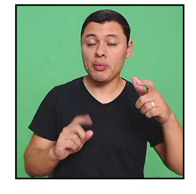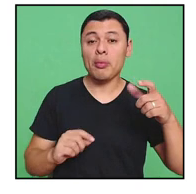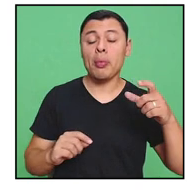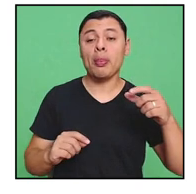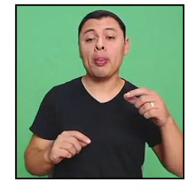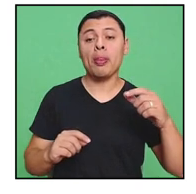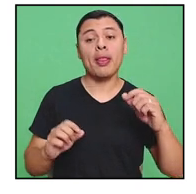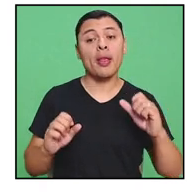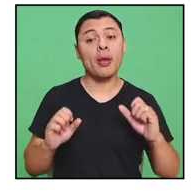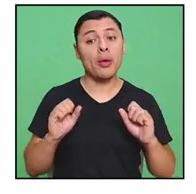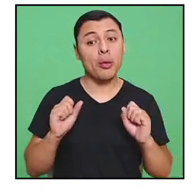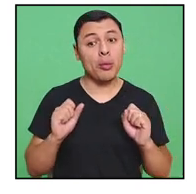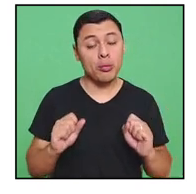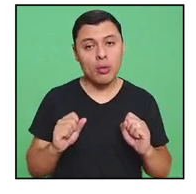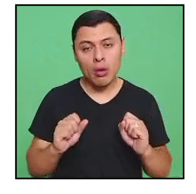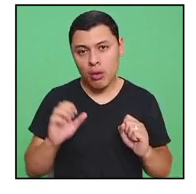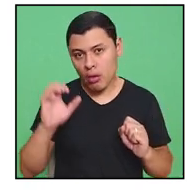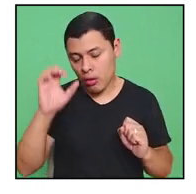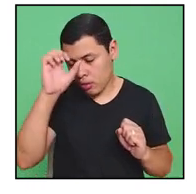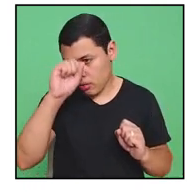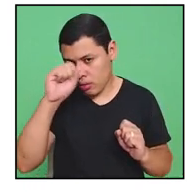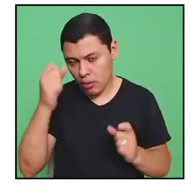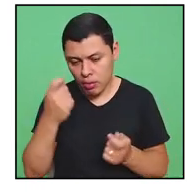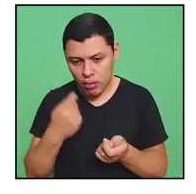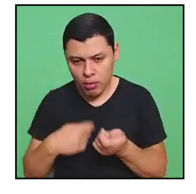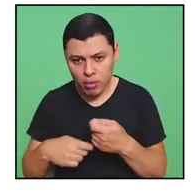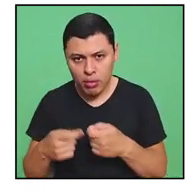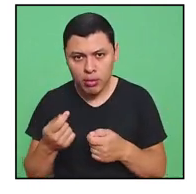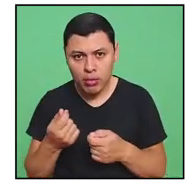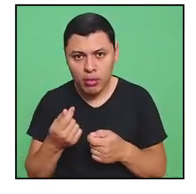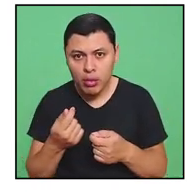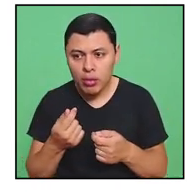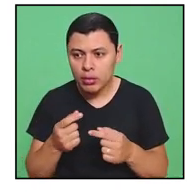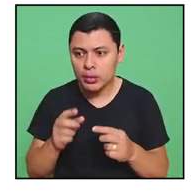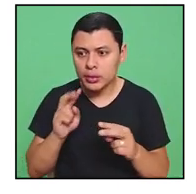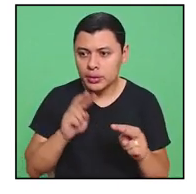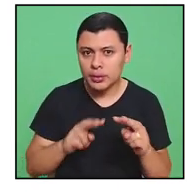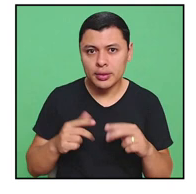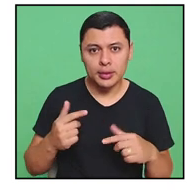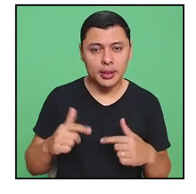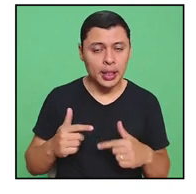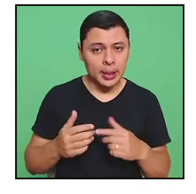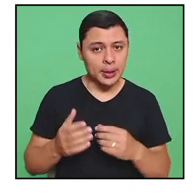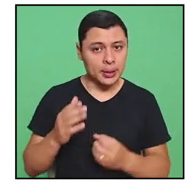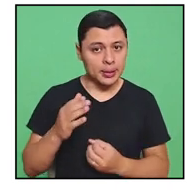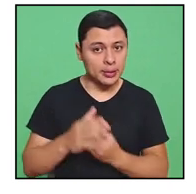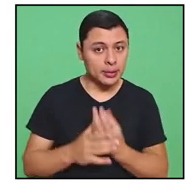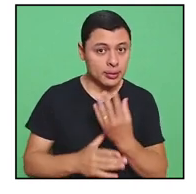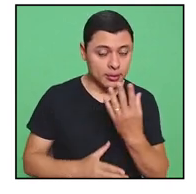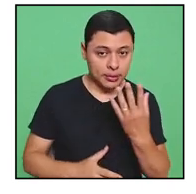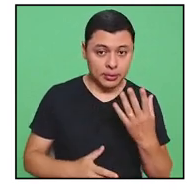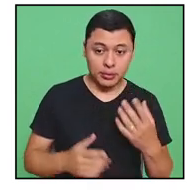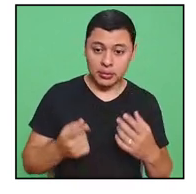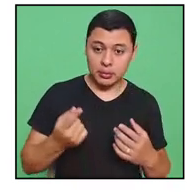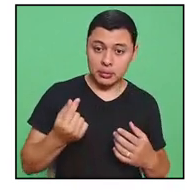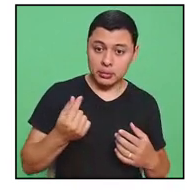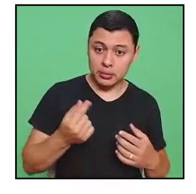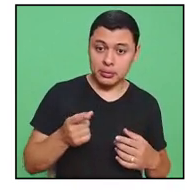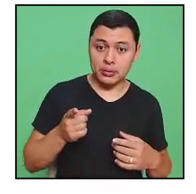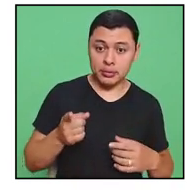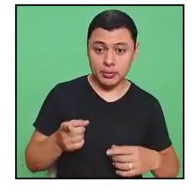podem aprender a se capitalizar, vender seus trabalhos e criar uma receita que vá